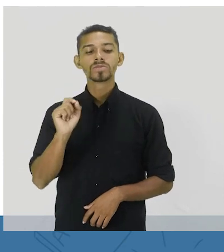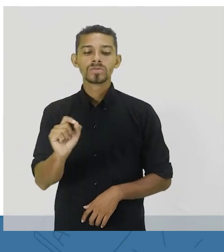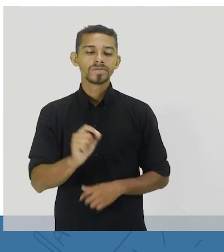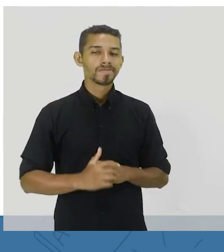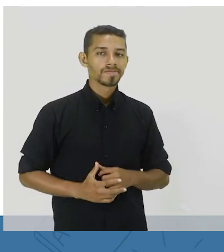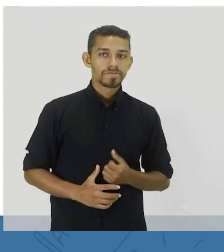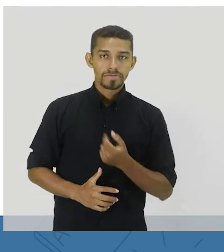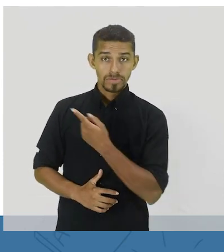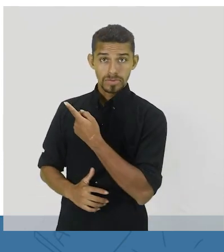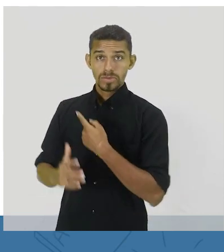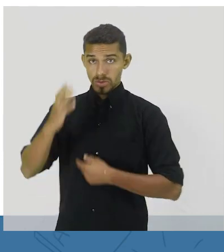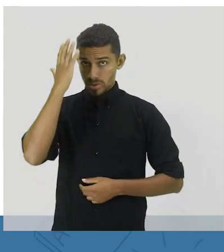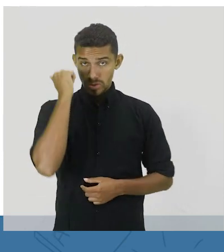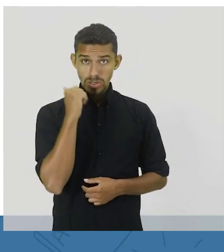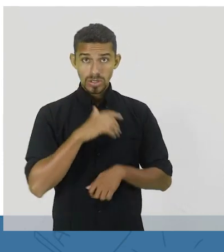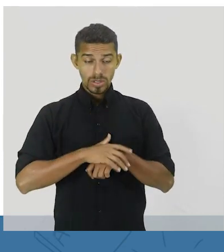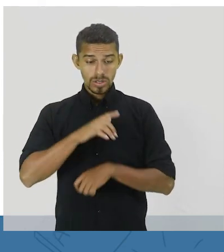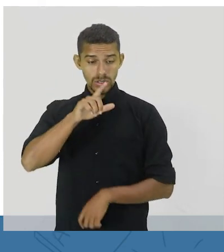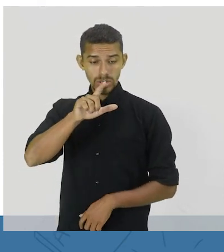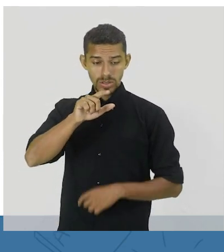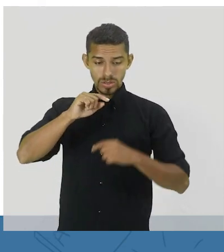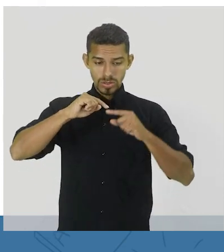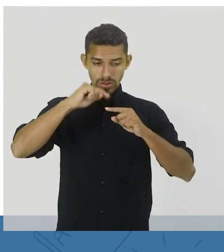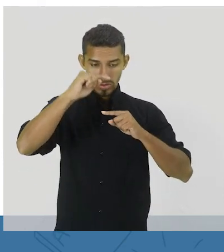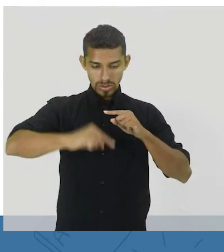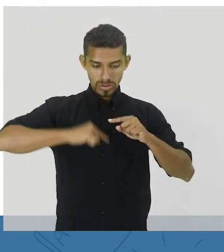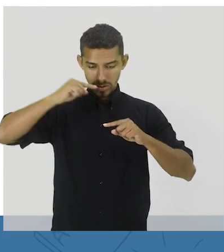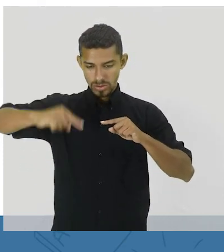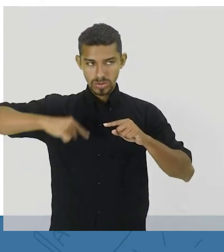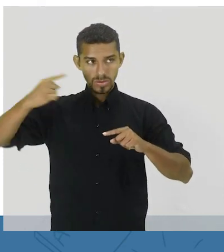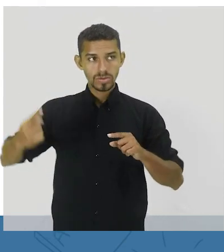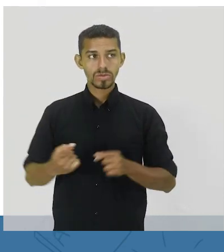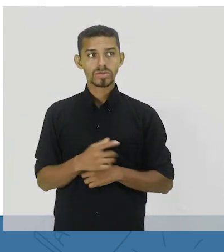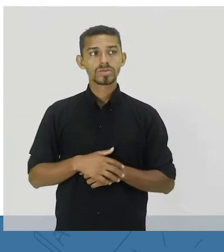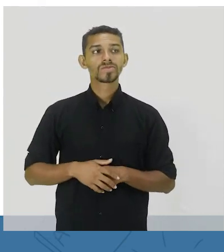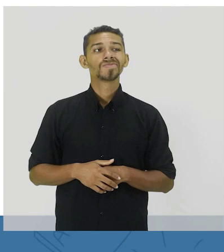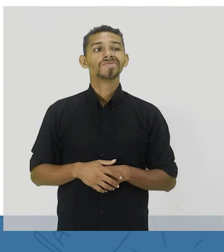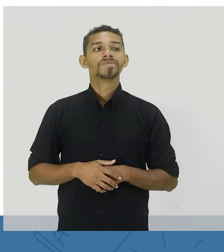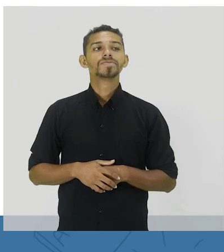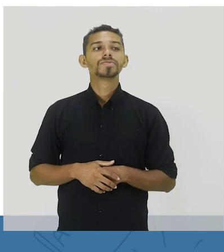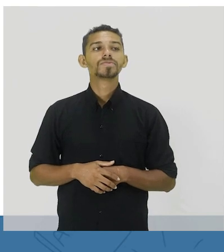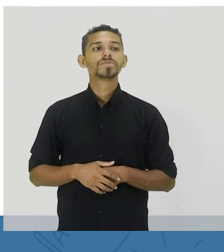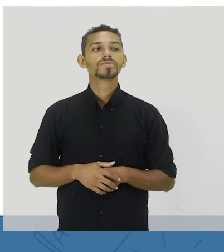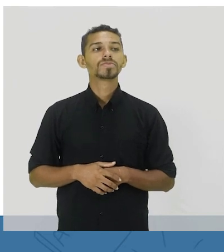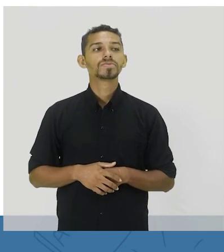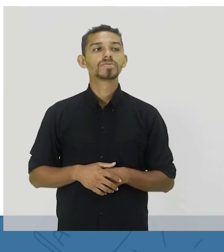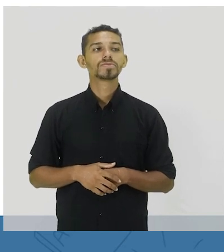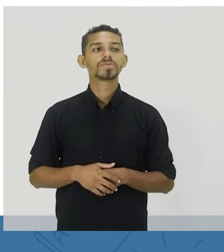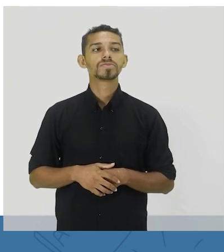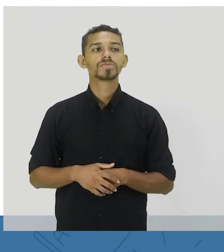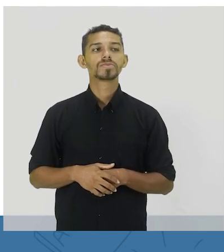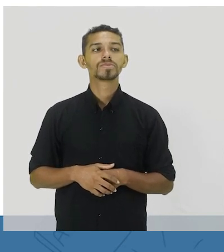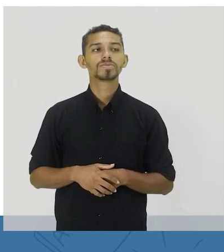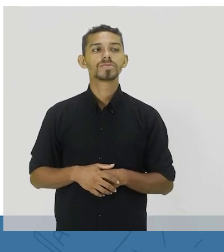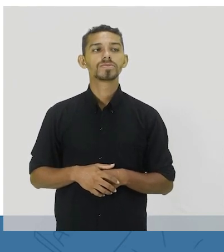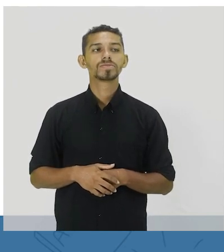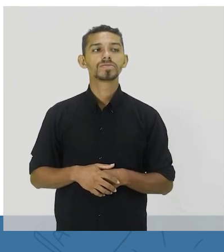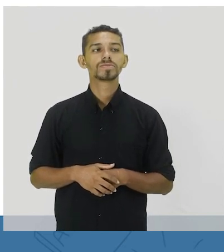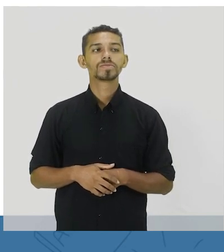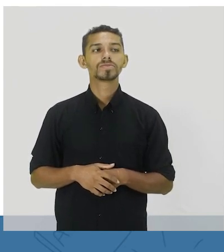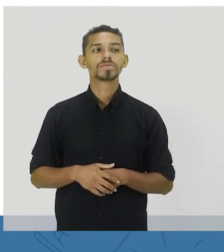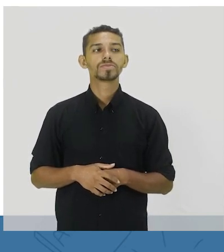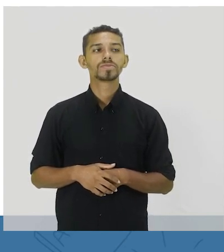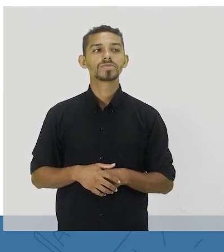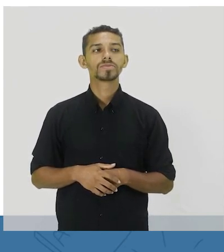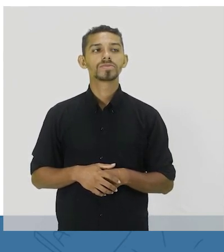que é um cilindro, né? Ele é aquela figura que tem 2 bases circulares, né? Você tem uma figura assim, ó, que é um